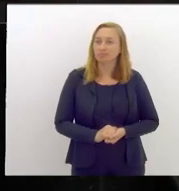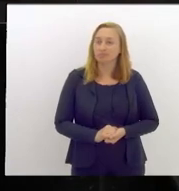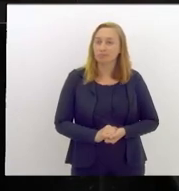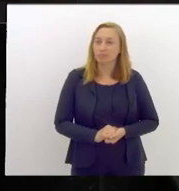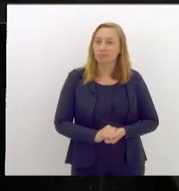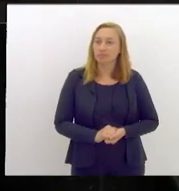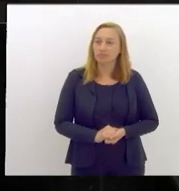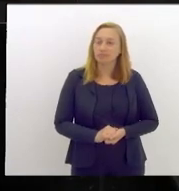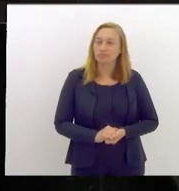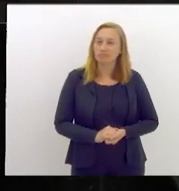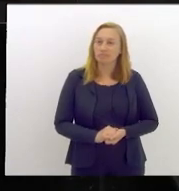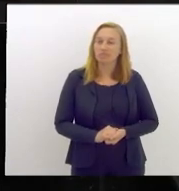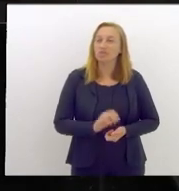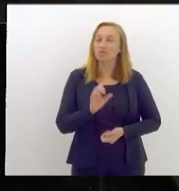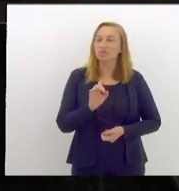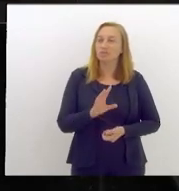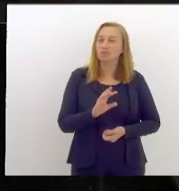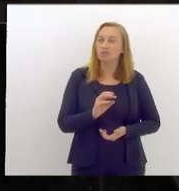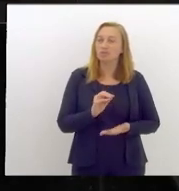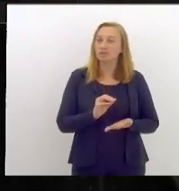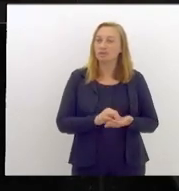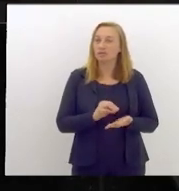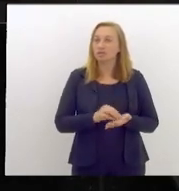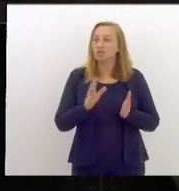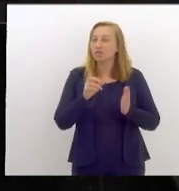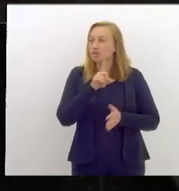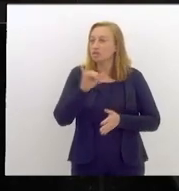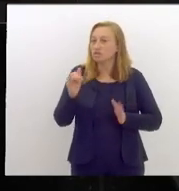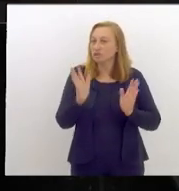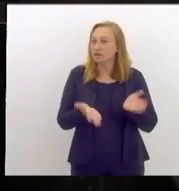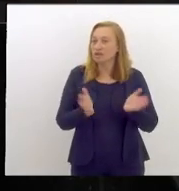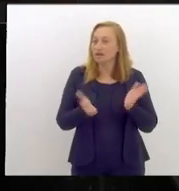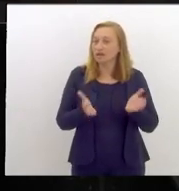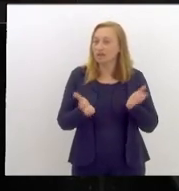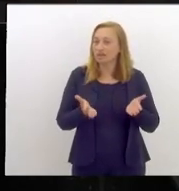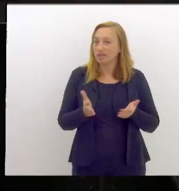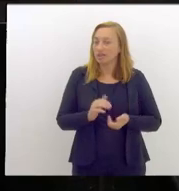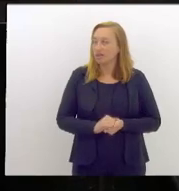Só nos resta no dia de hoje